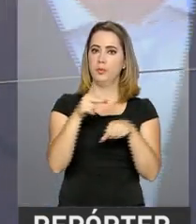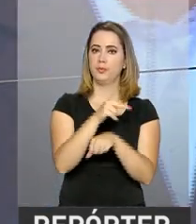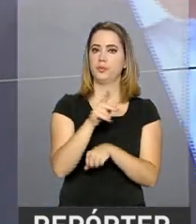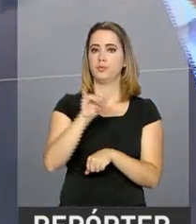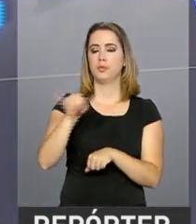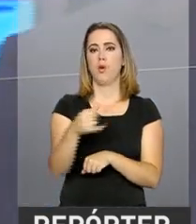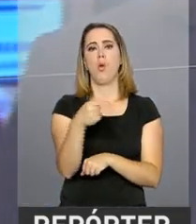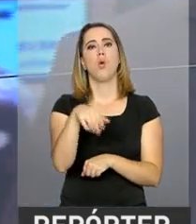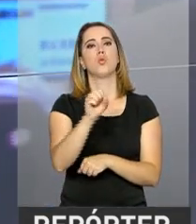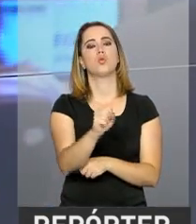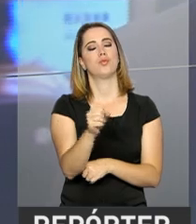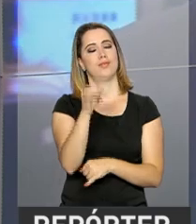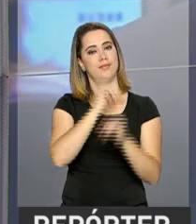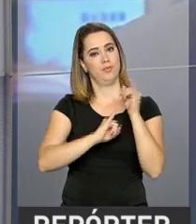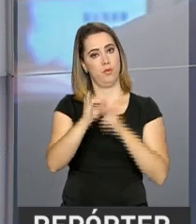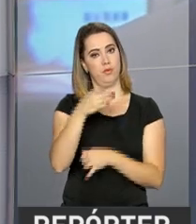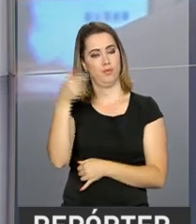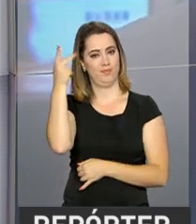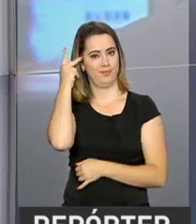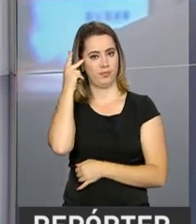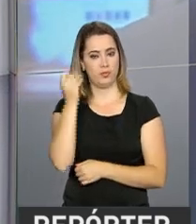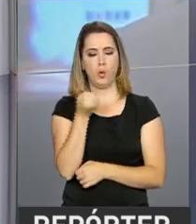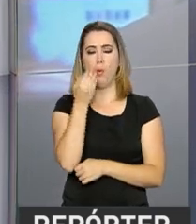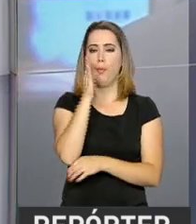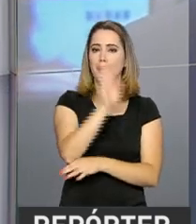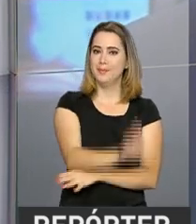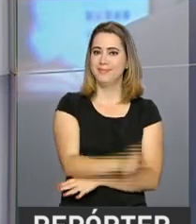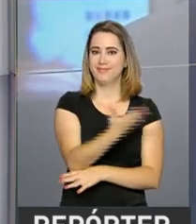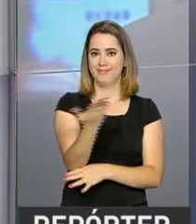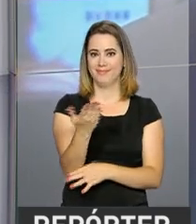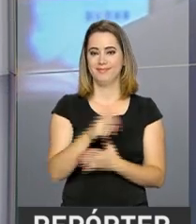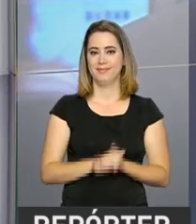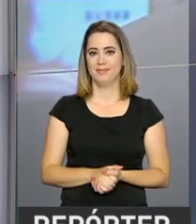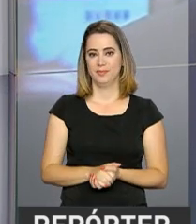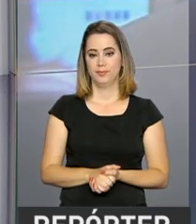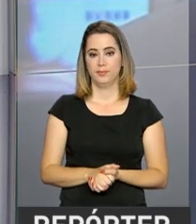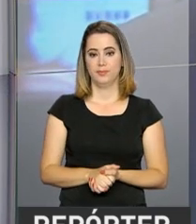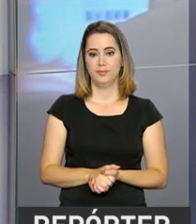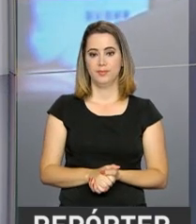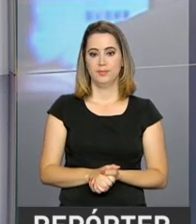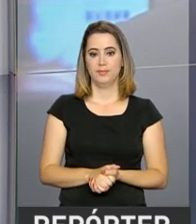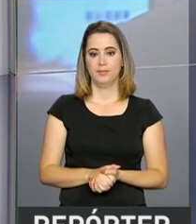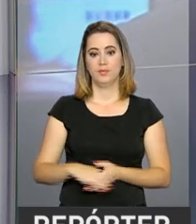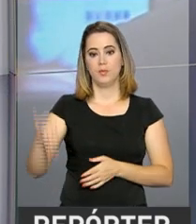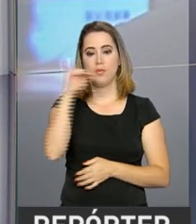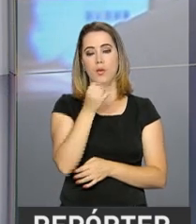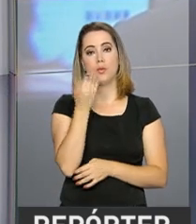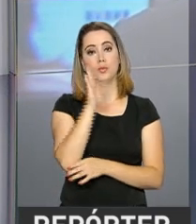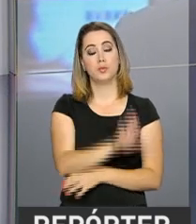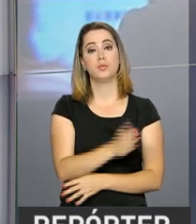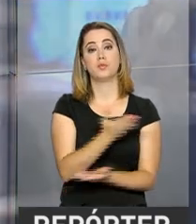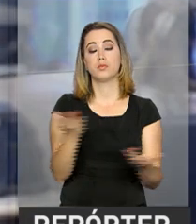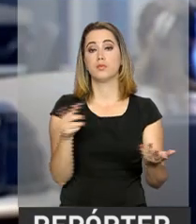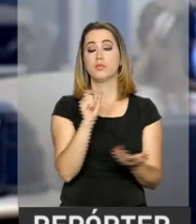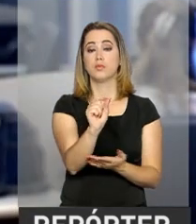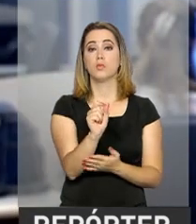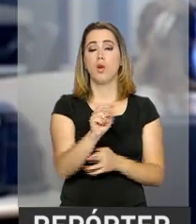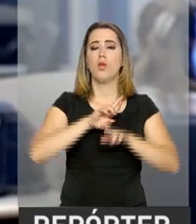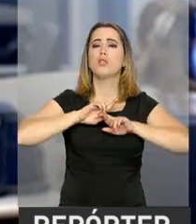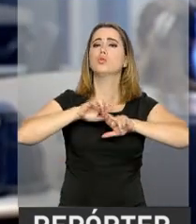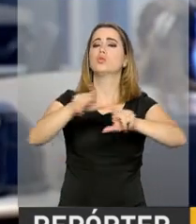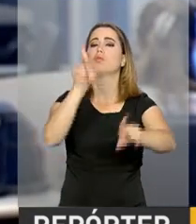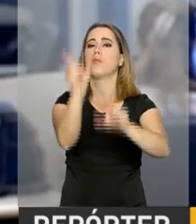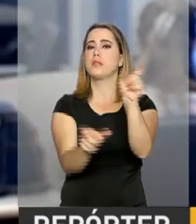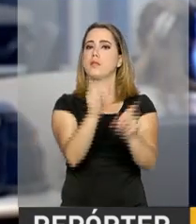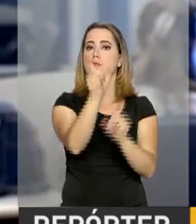informações ao vivo dis São Paulo olá Zé Luiz boa tarde para você olá Roberto Boa tarde boa parte dos